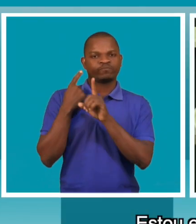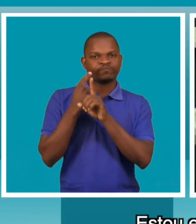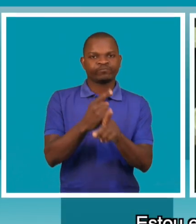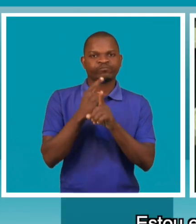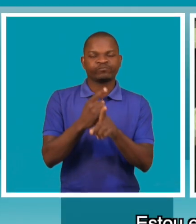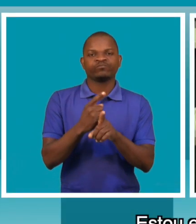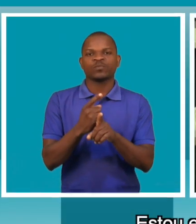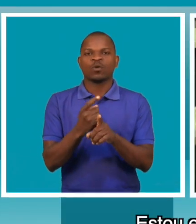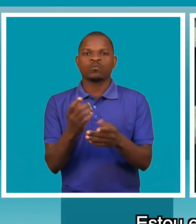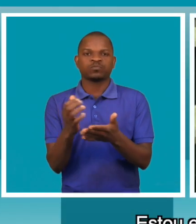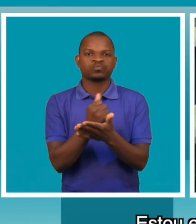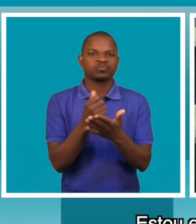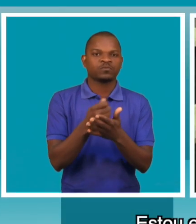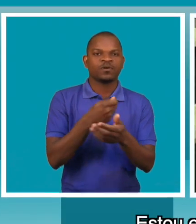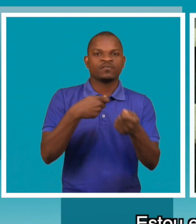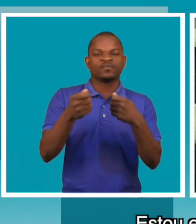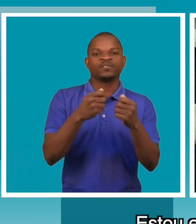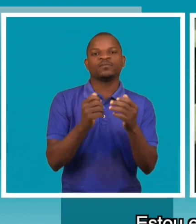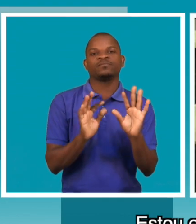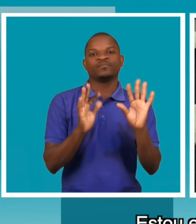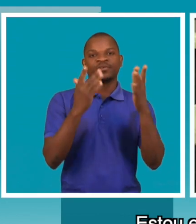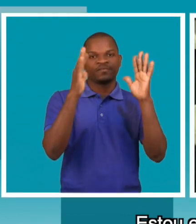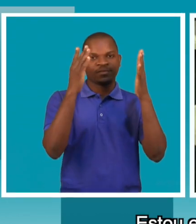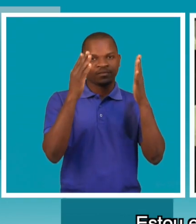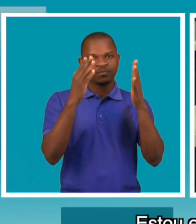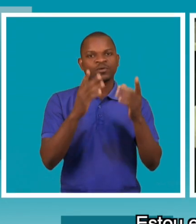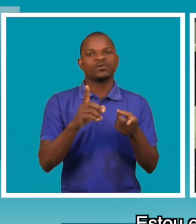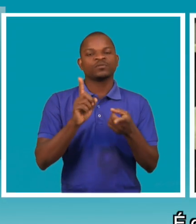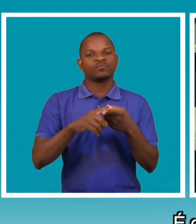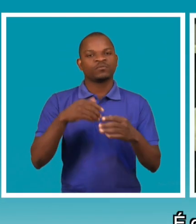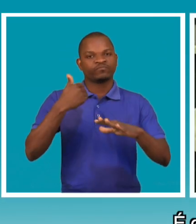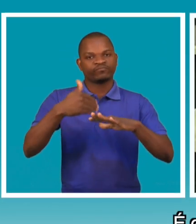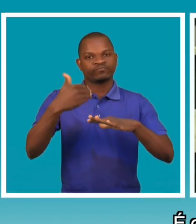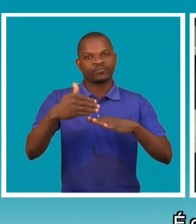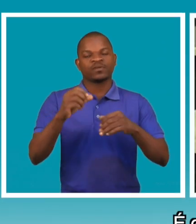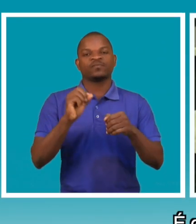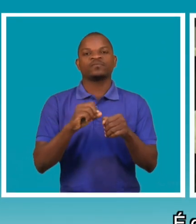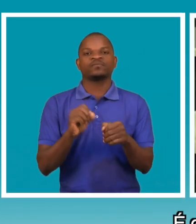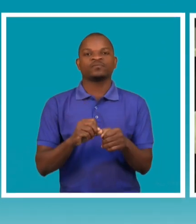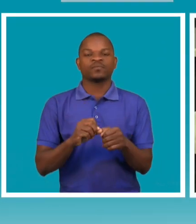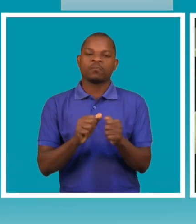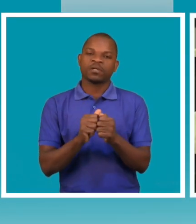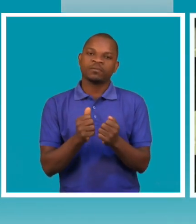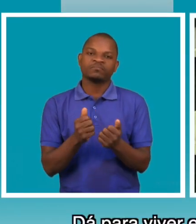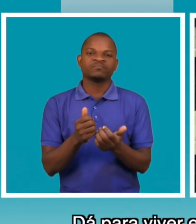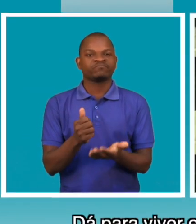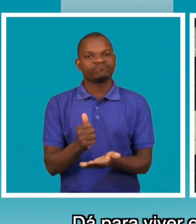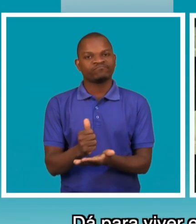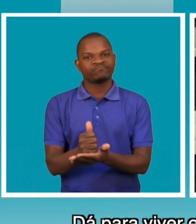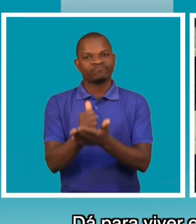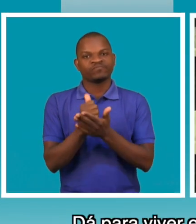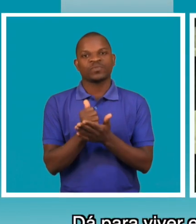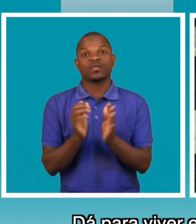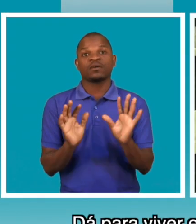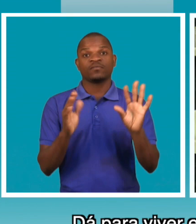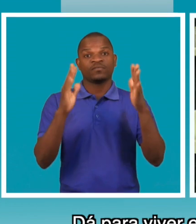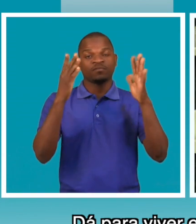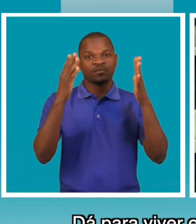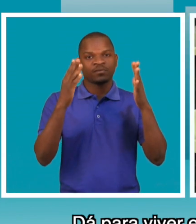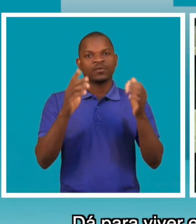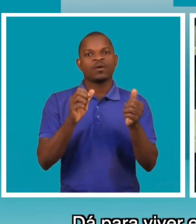para conseguir vender, para ter o meu pão de viver. Isso que eu faço todos os dias, não tem como... Ah, dá para viver,